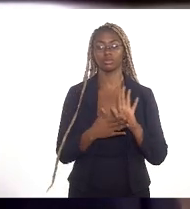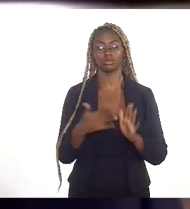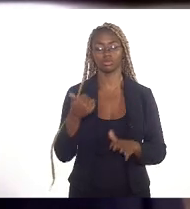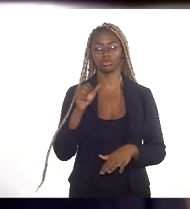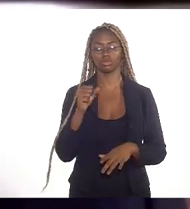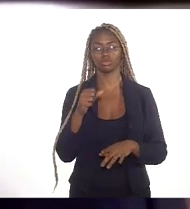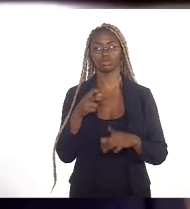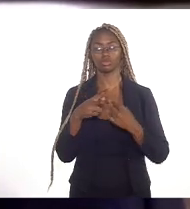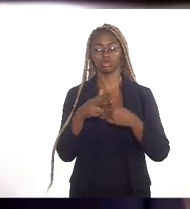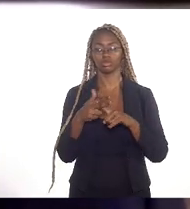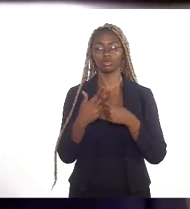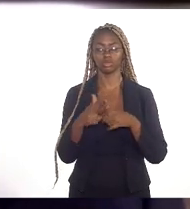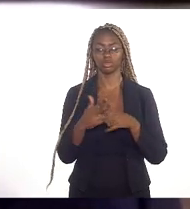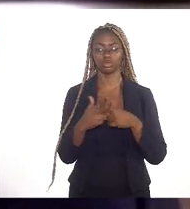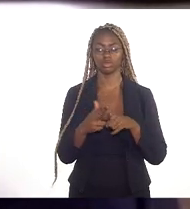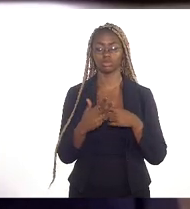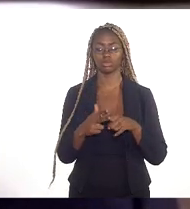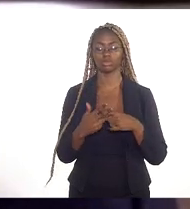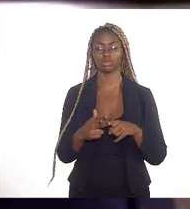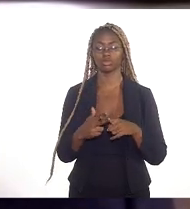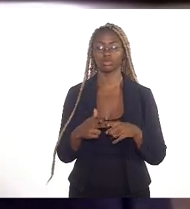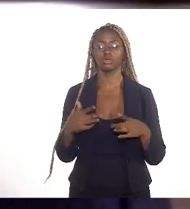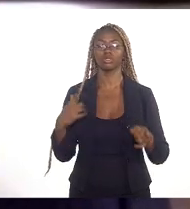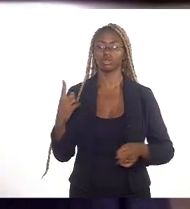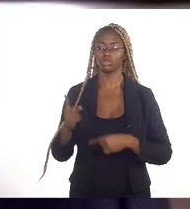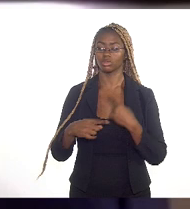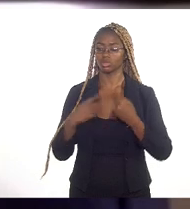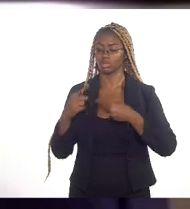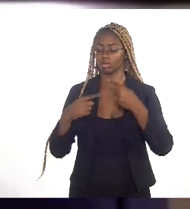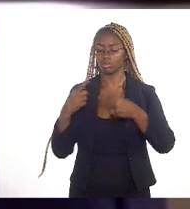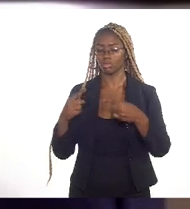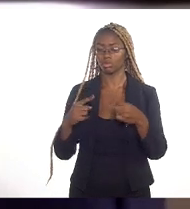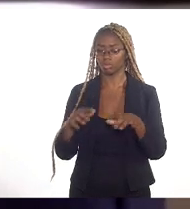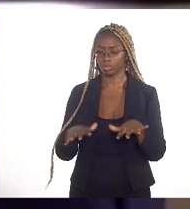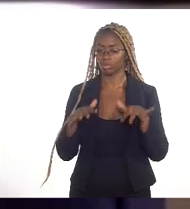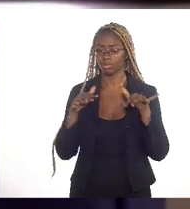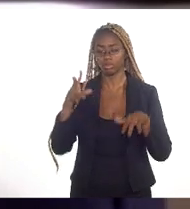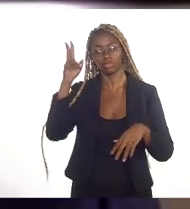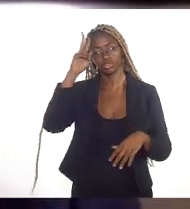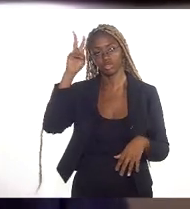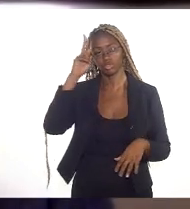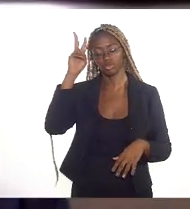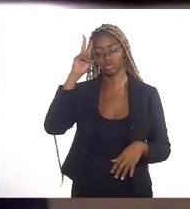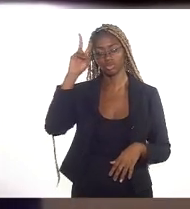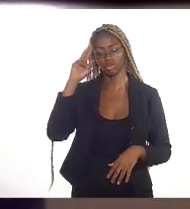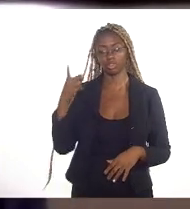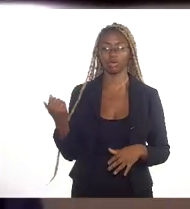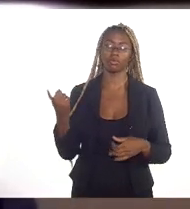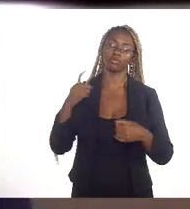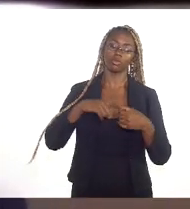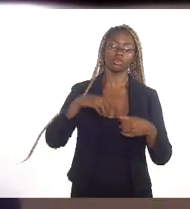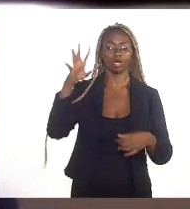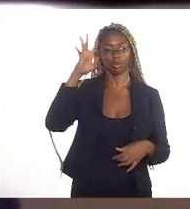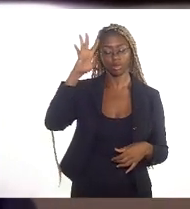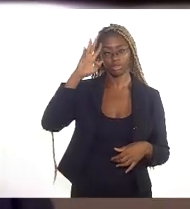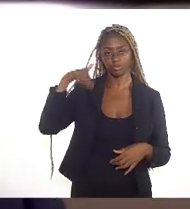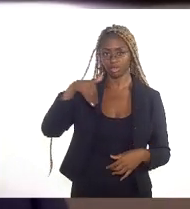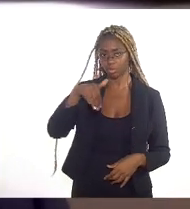emendas e, após a audiência de segunda, estará na pauta de quarta